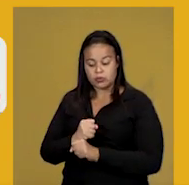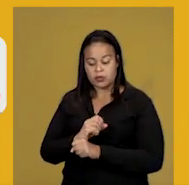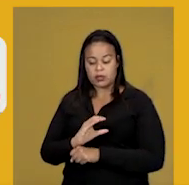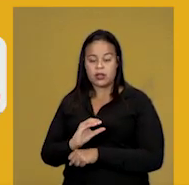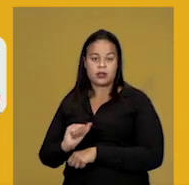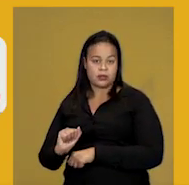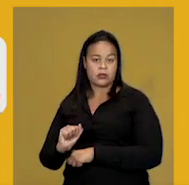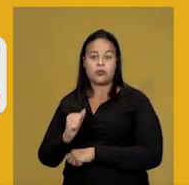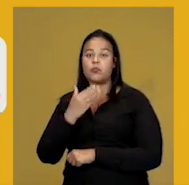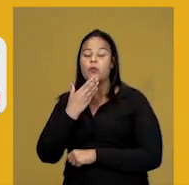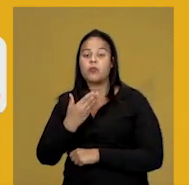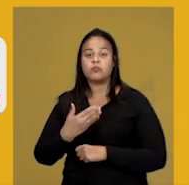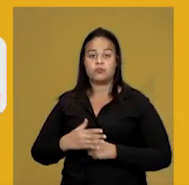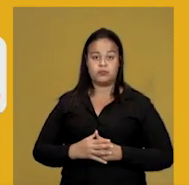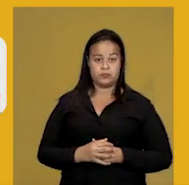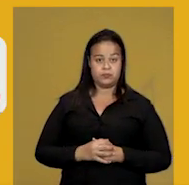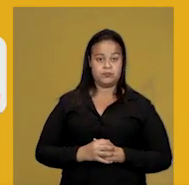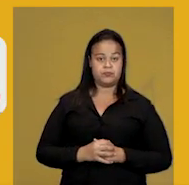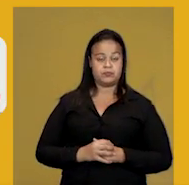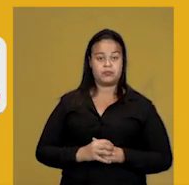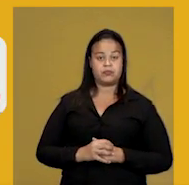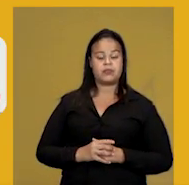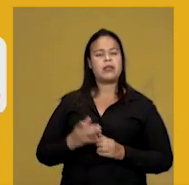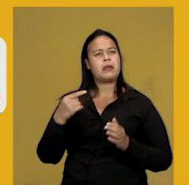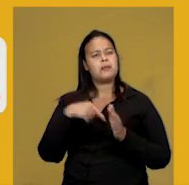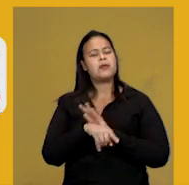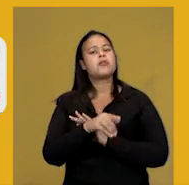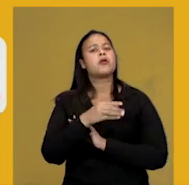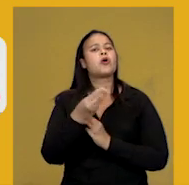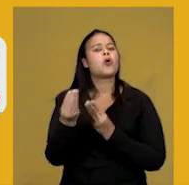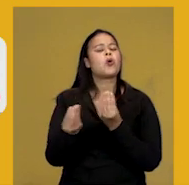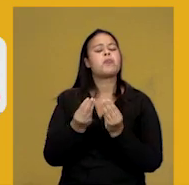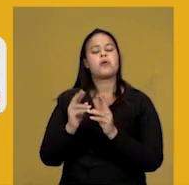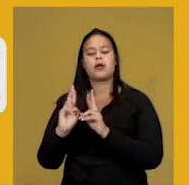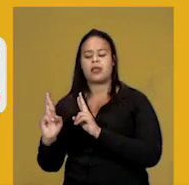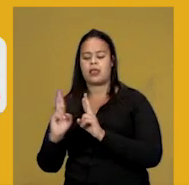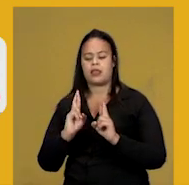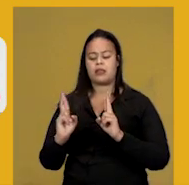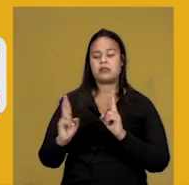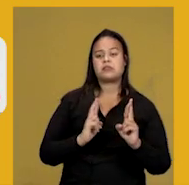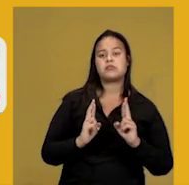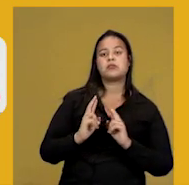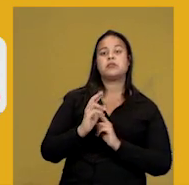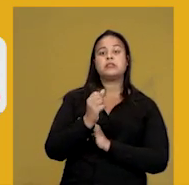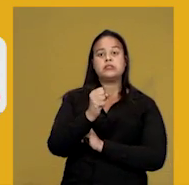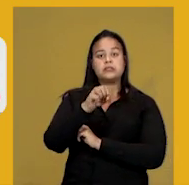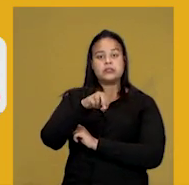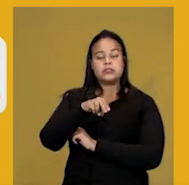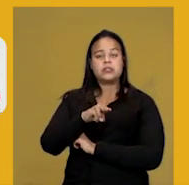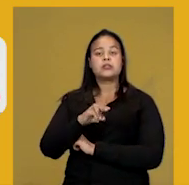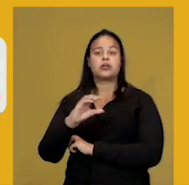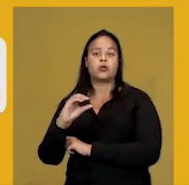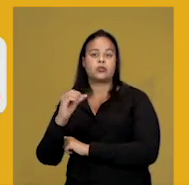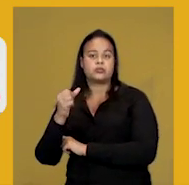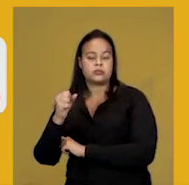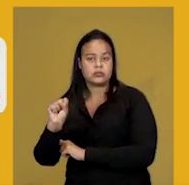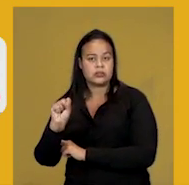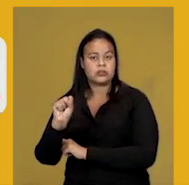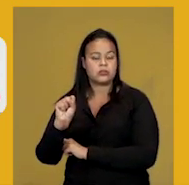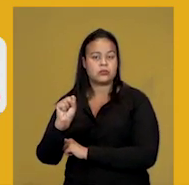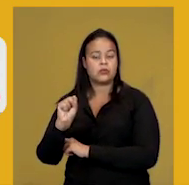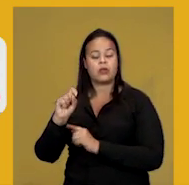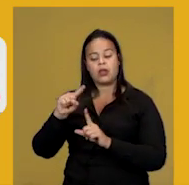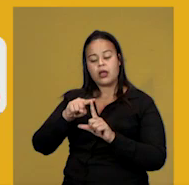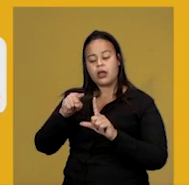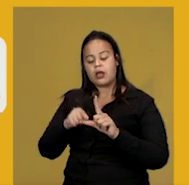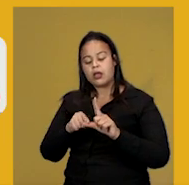adjacente. Depois se pergunta qual é a relação entre o seno e o cosseno do ângulo B desse triângulo e também pergunta se é possível